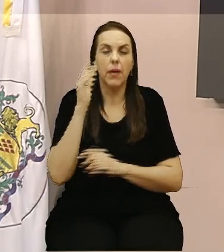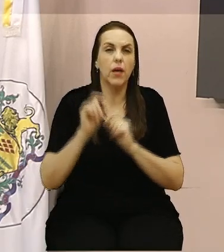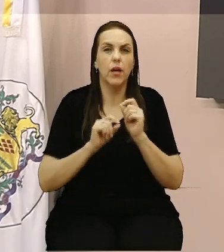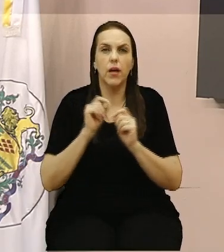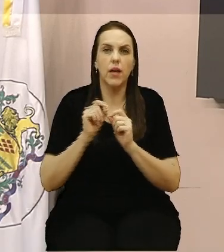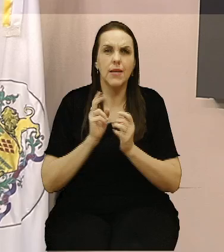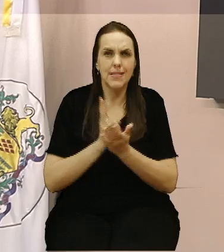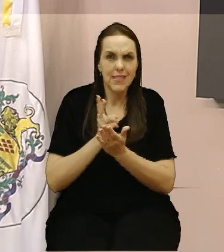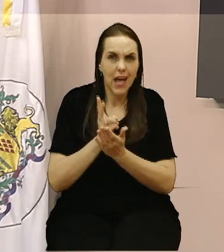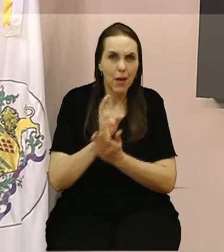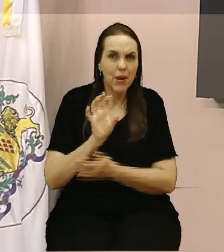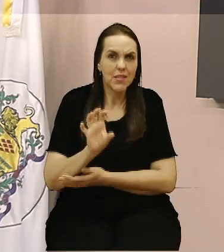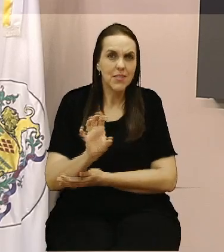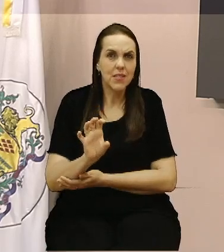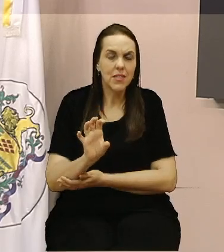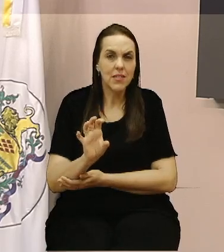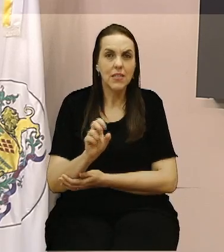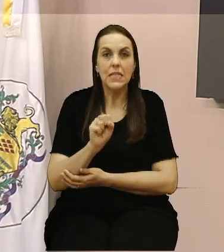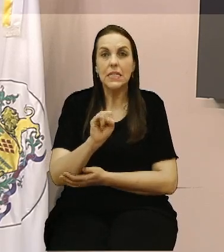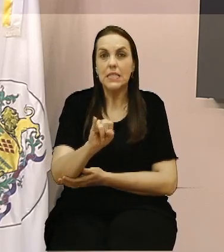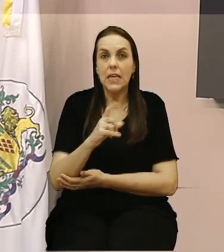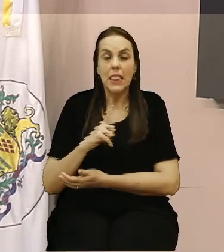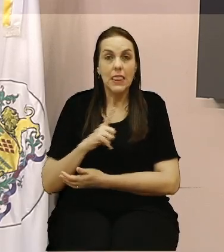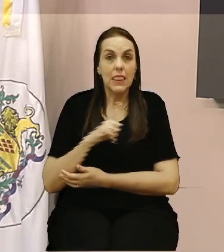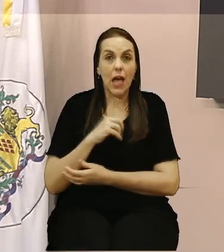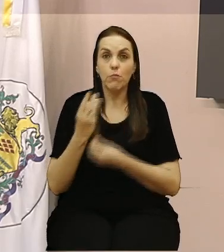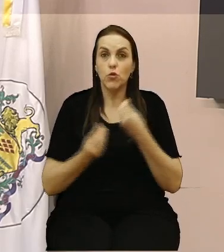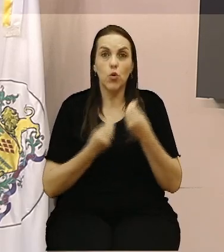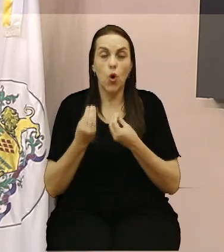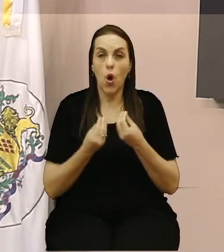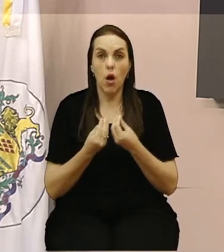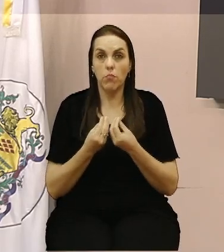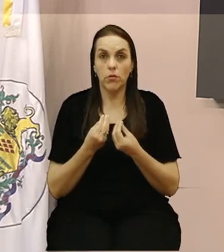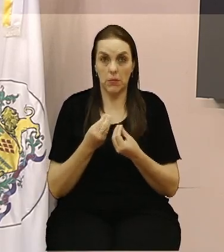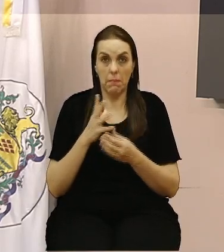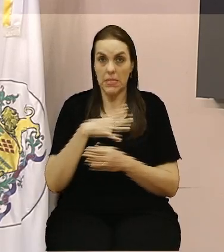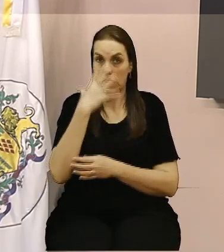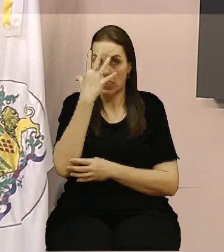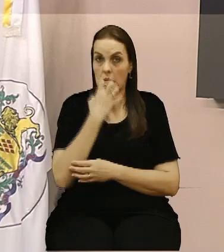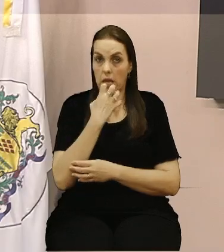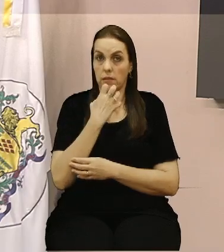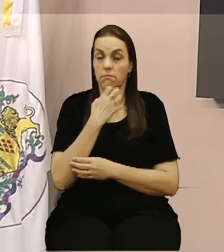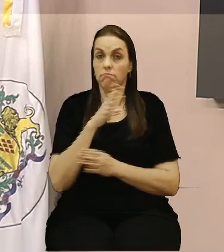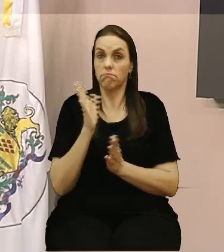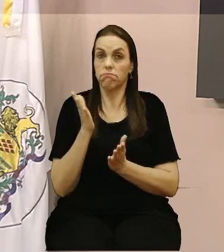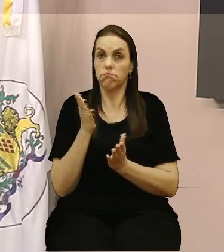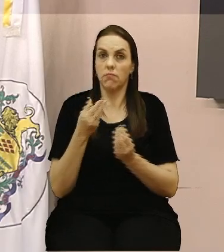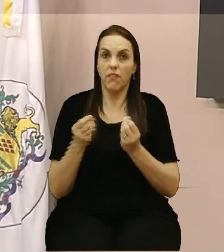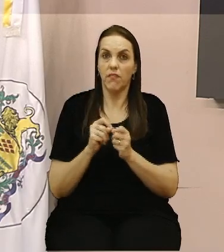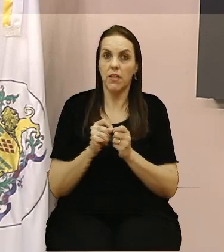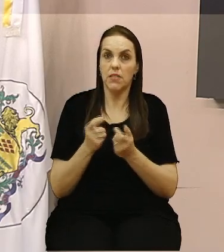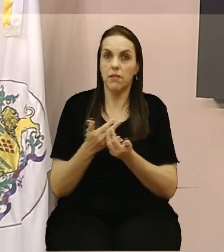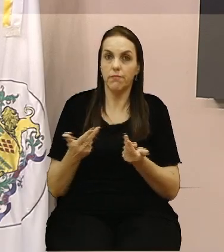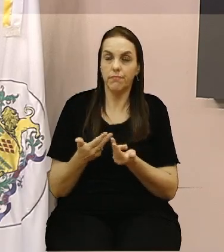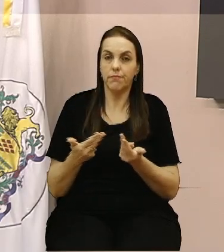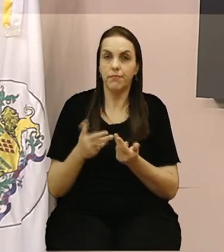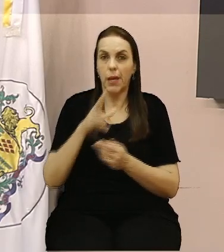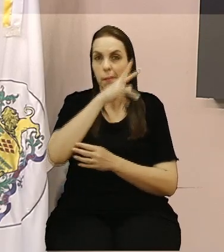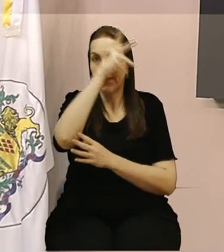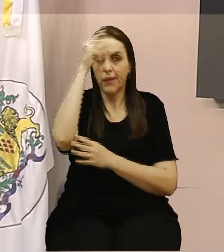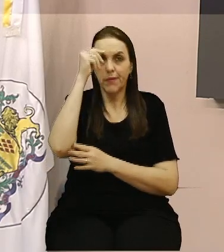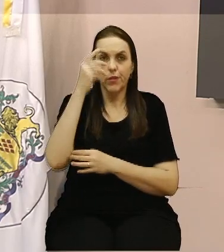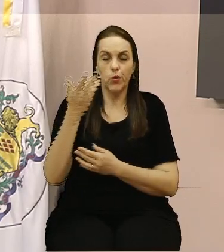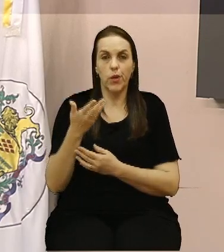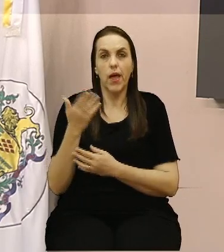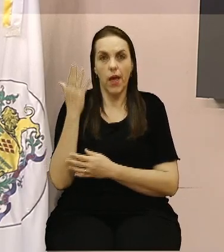assim sempre, se a gente vai ter que tomar medidas mais sérias com a prefeitura. Eu sei que você